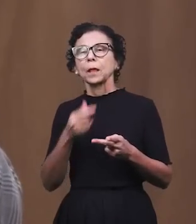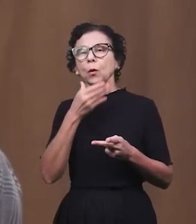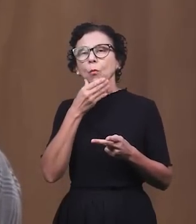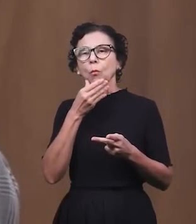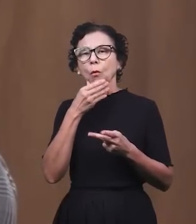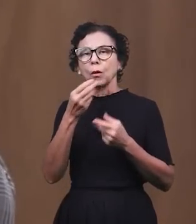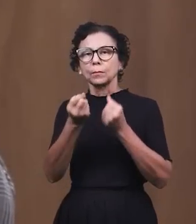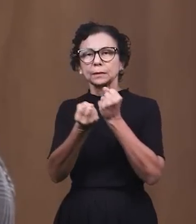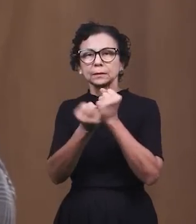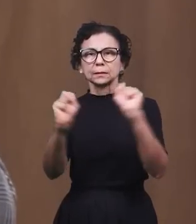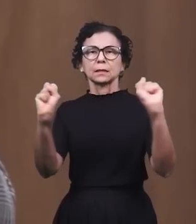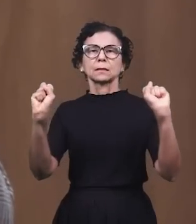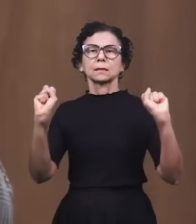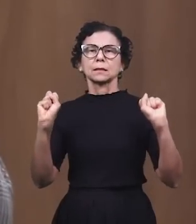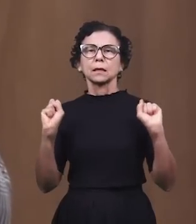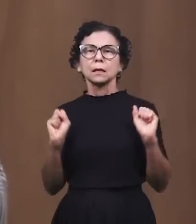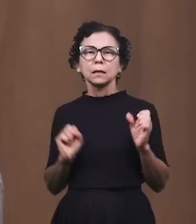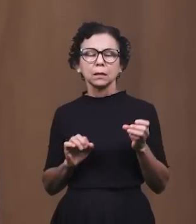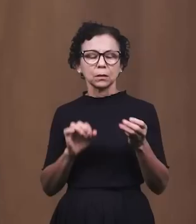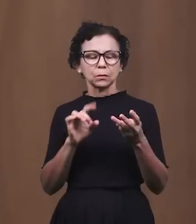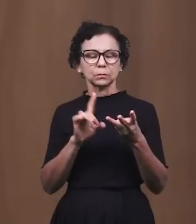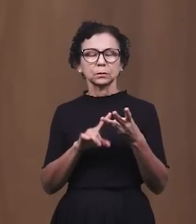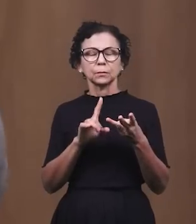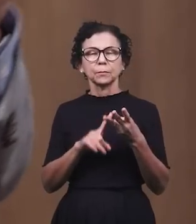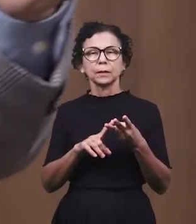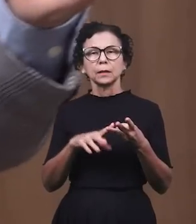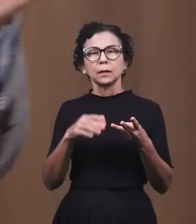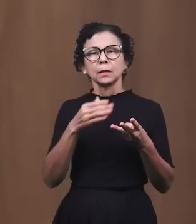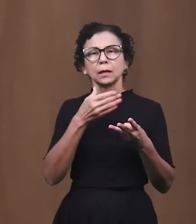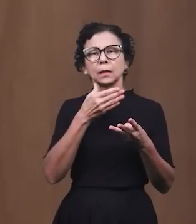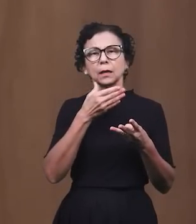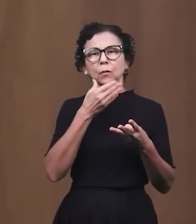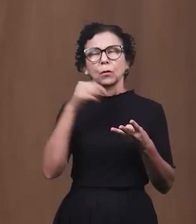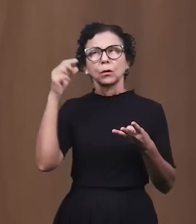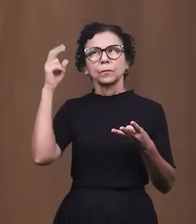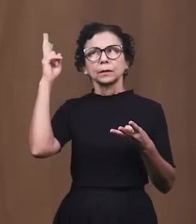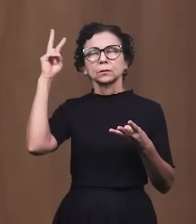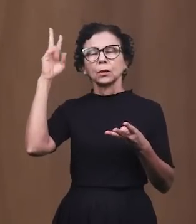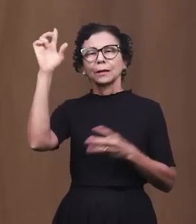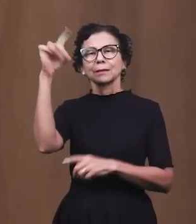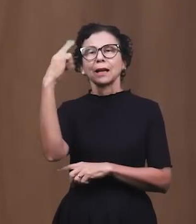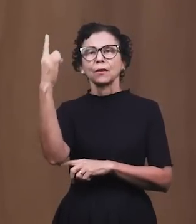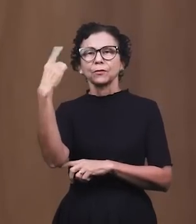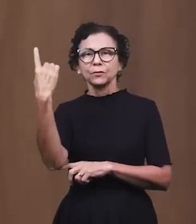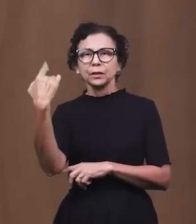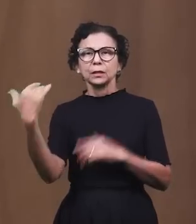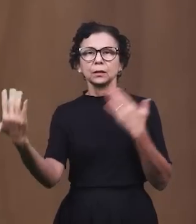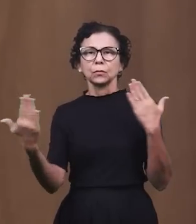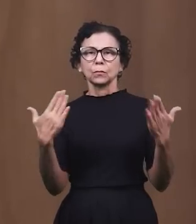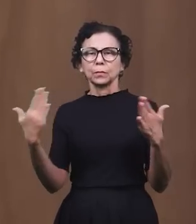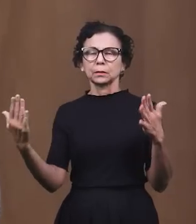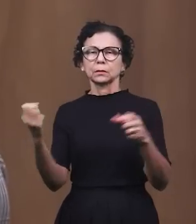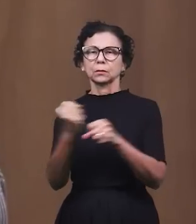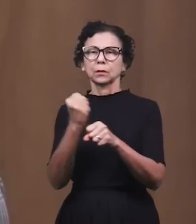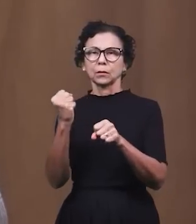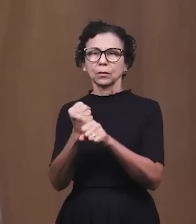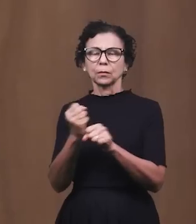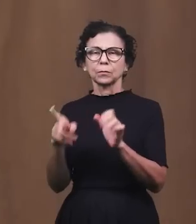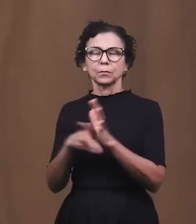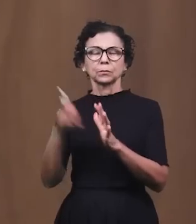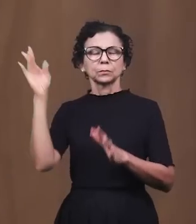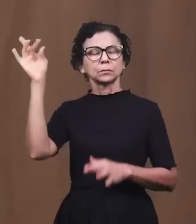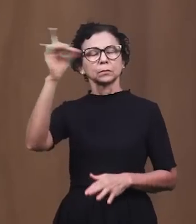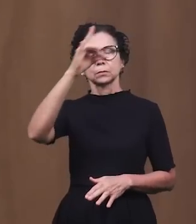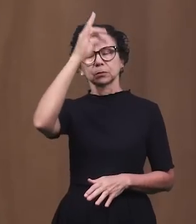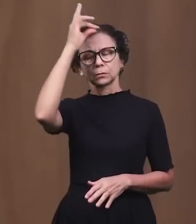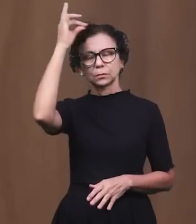toda a história profética de Davi, comparando Davi com a obra, com aquilo que o Espírito Santo está